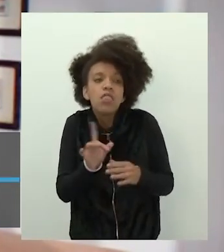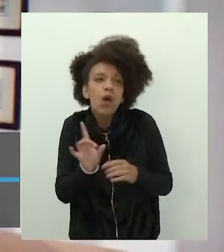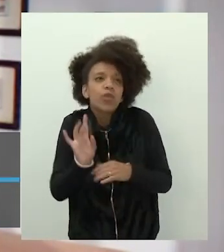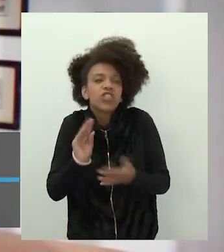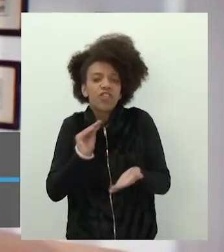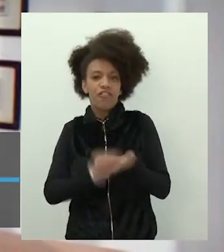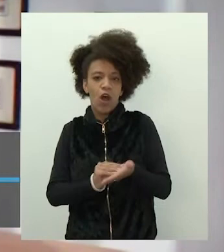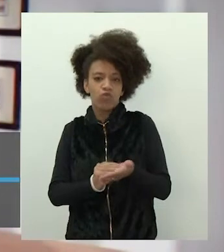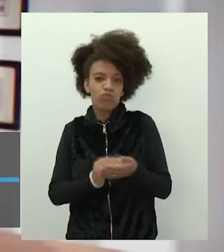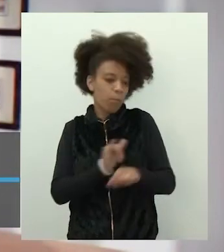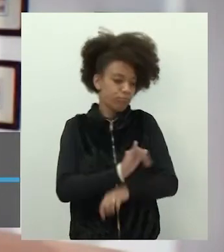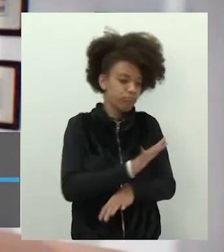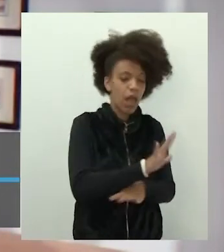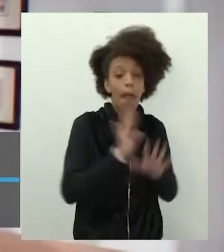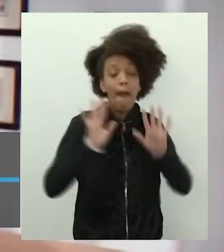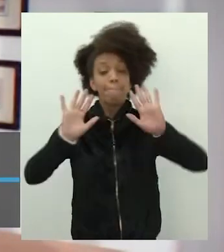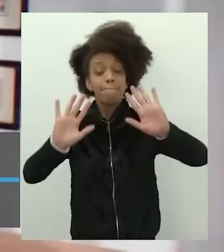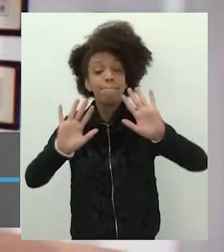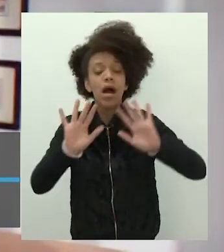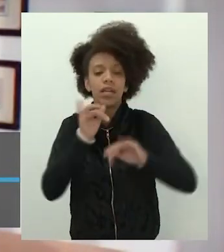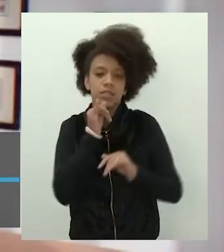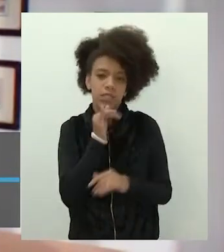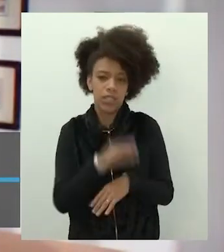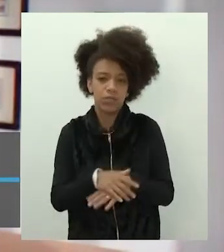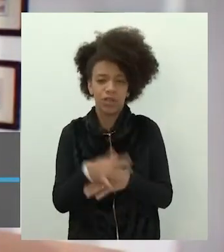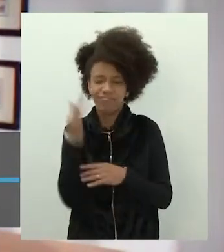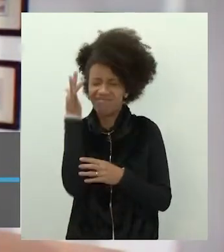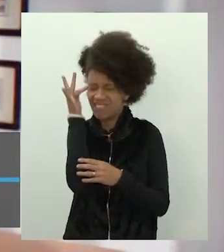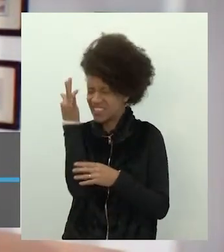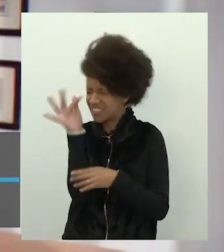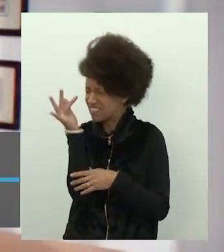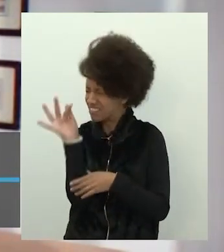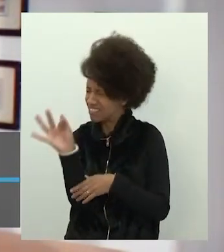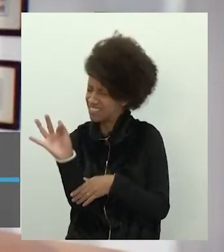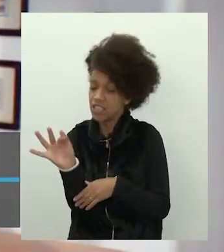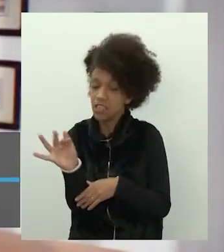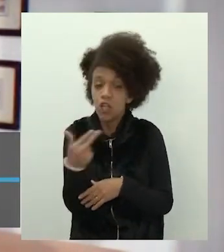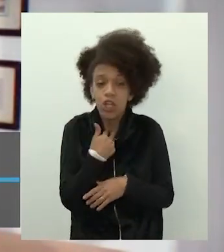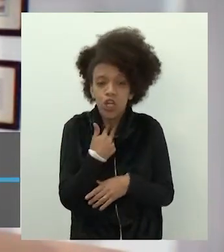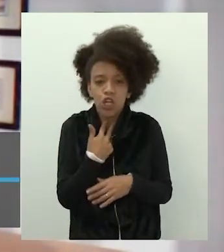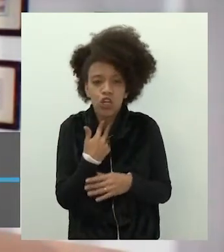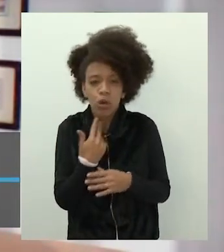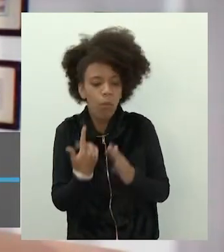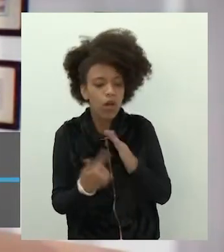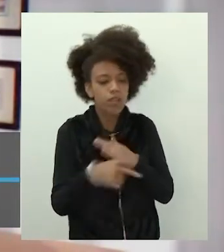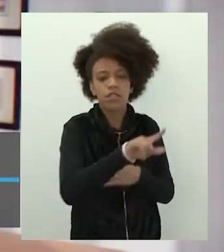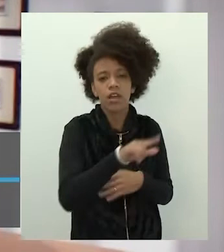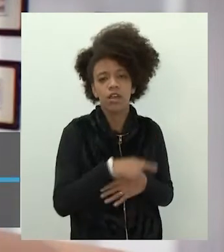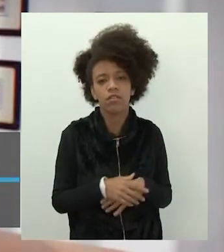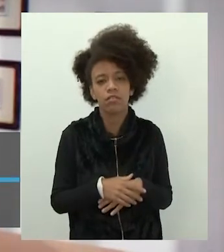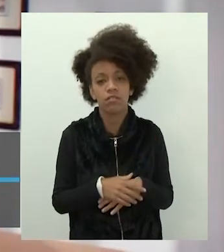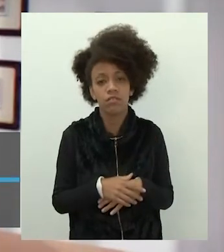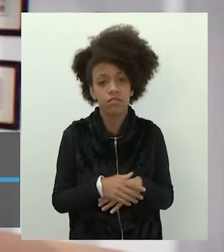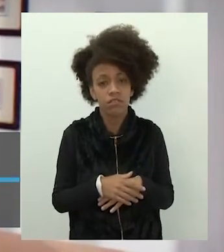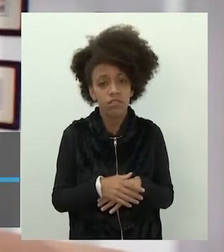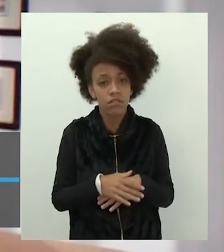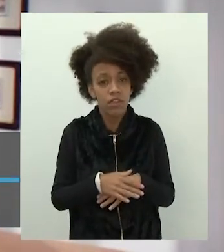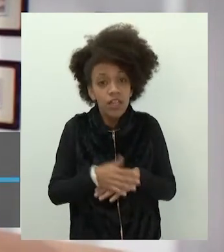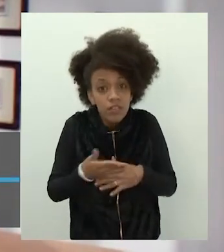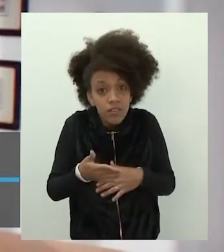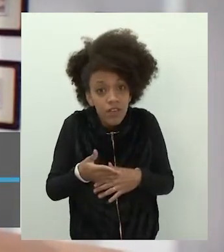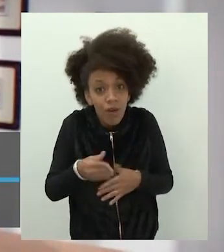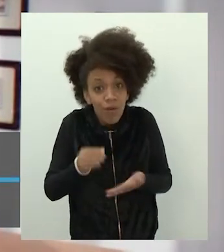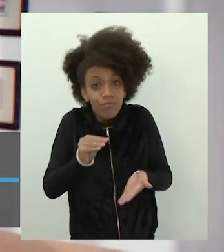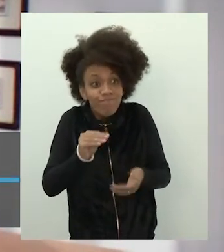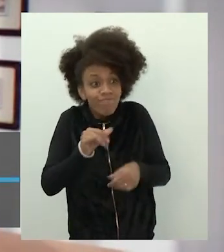falte, mas digamos que você esteja com dor de cabeça e não possa sair naquele dia, já vai fazer uma falta